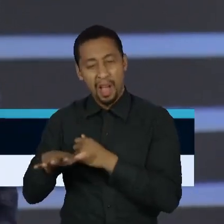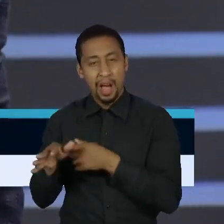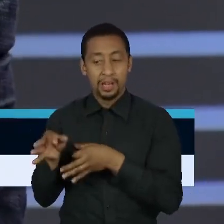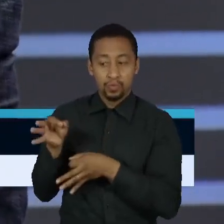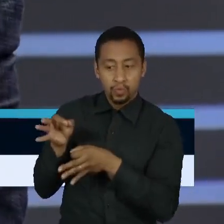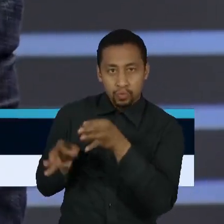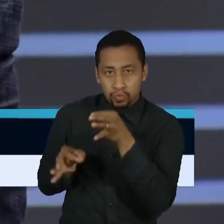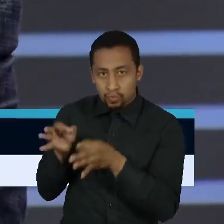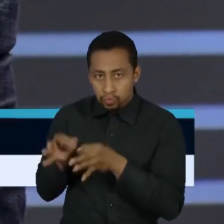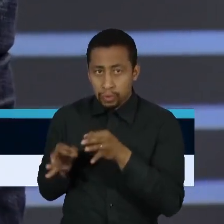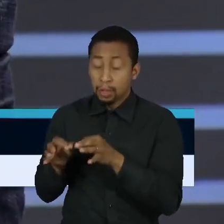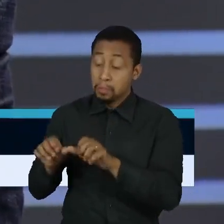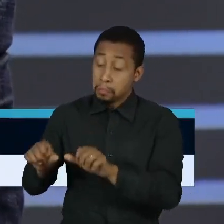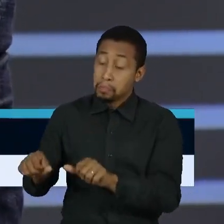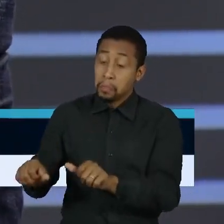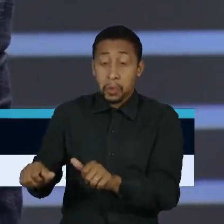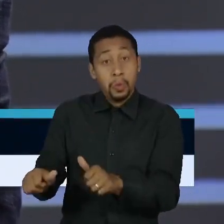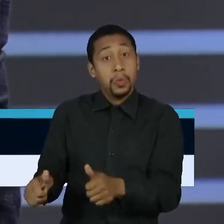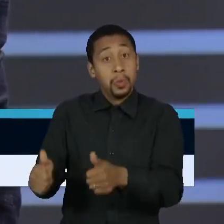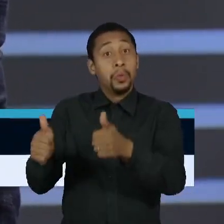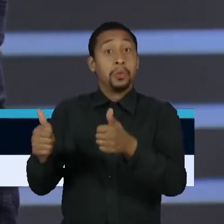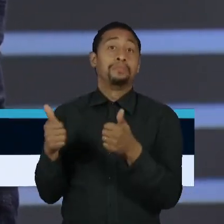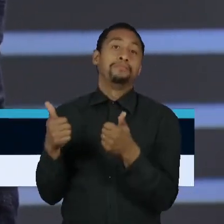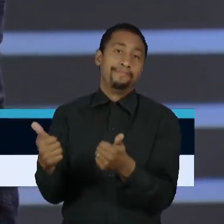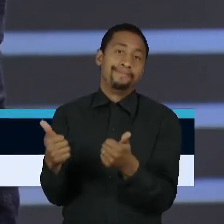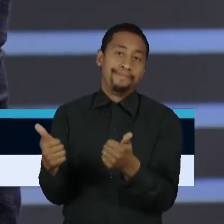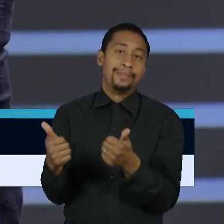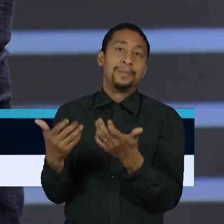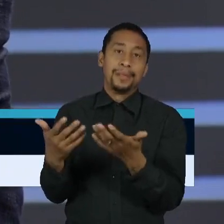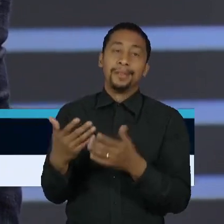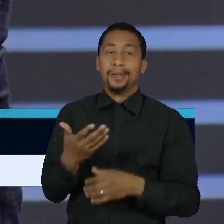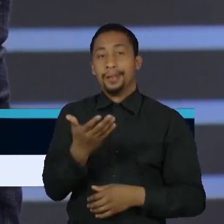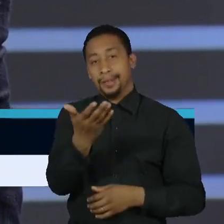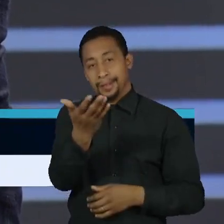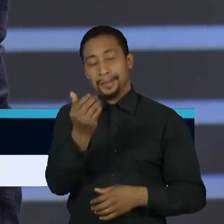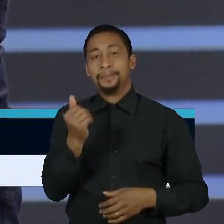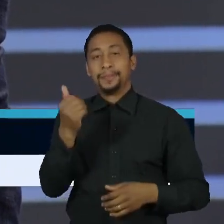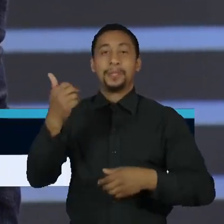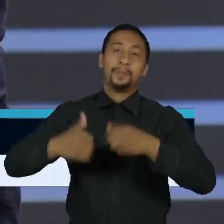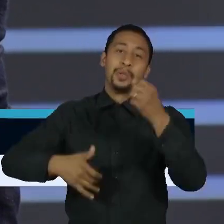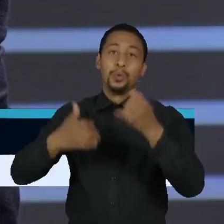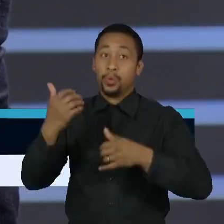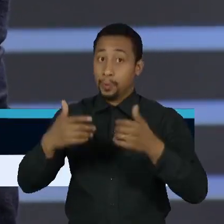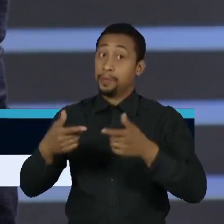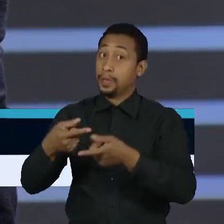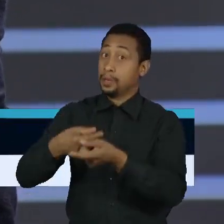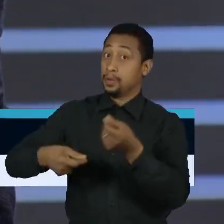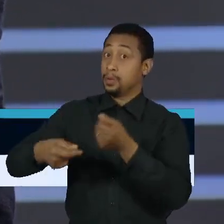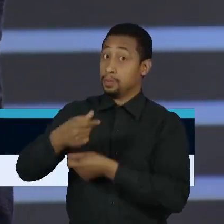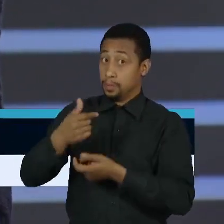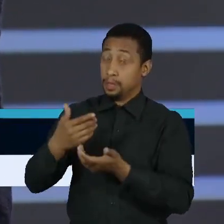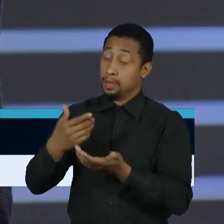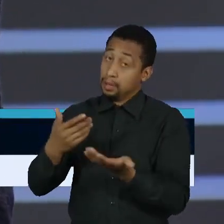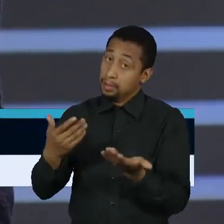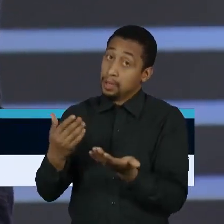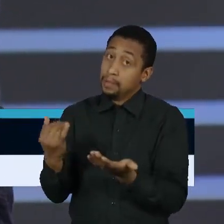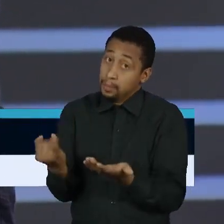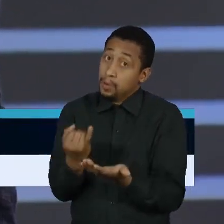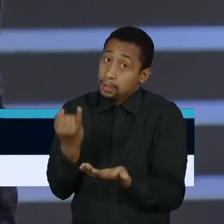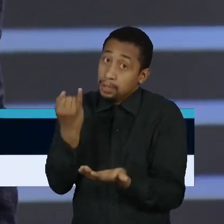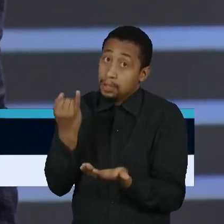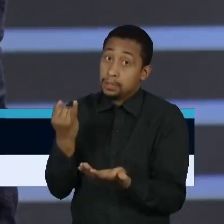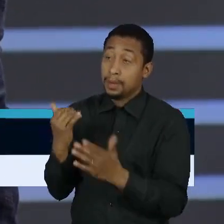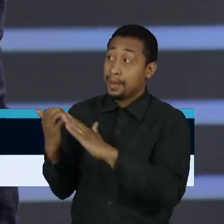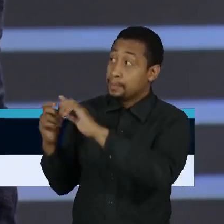se acertando. E, como disse o Roberto Guimarães, da BDIB, muito corretamente, a sensação econômica é fundamental para o investidor. E a